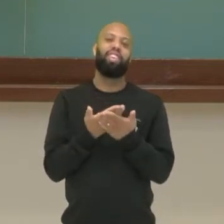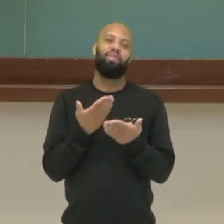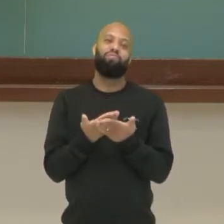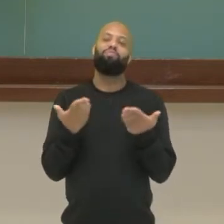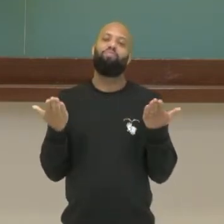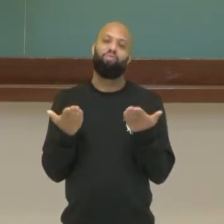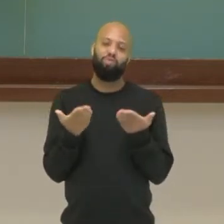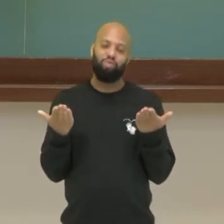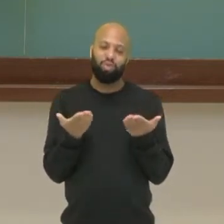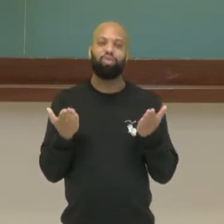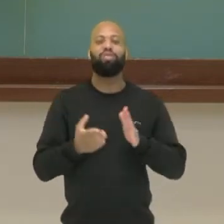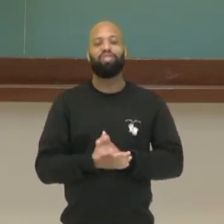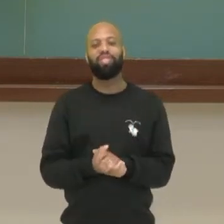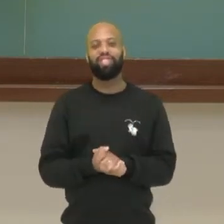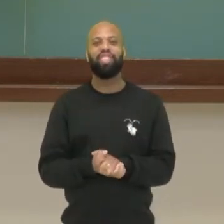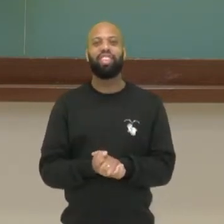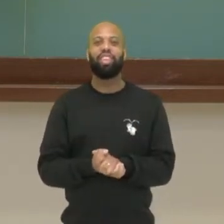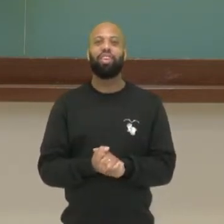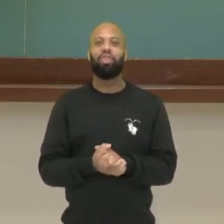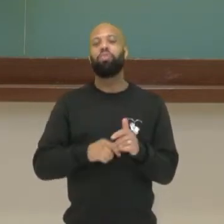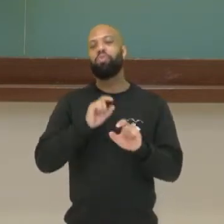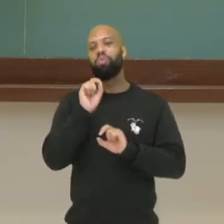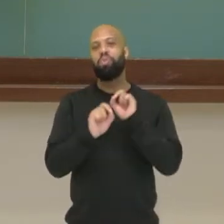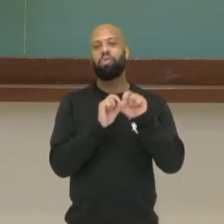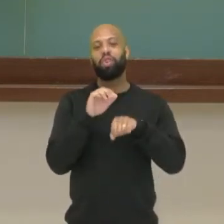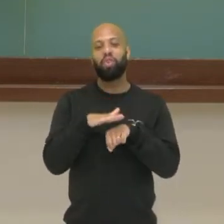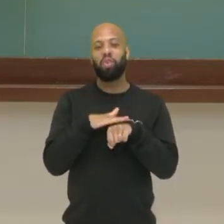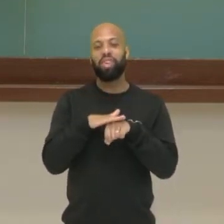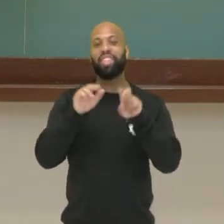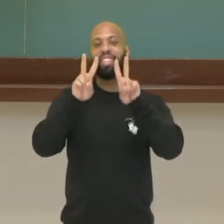nessa aula nossa, né? Então, que nós vamos conversar aqui um